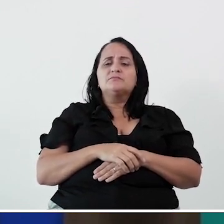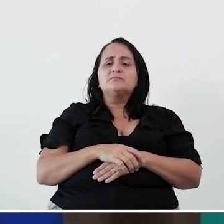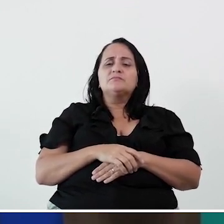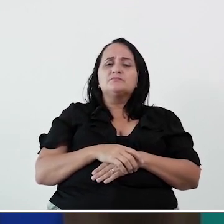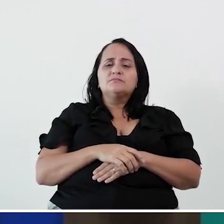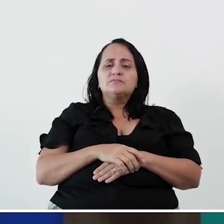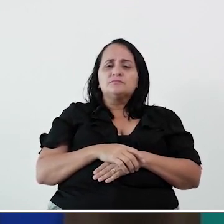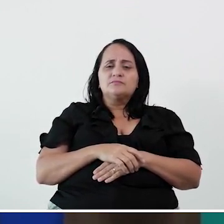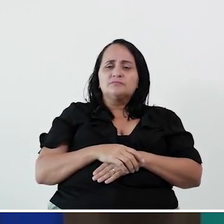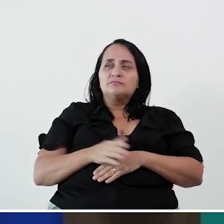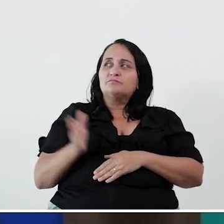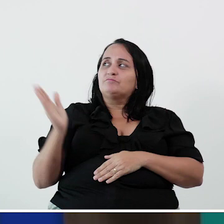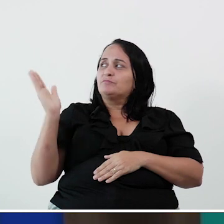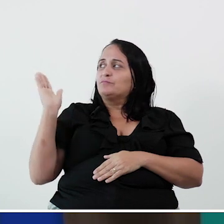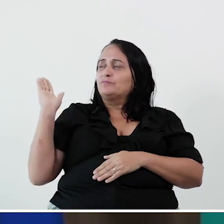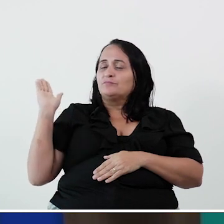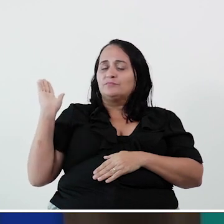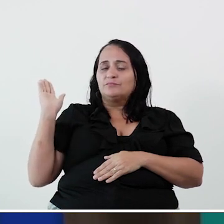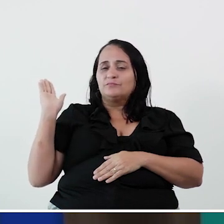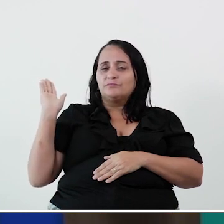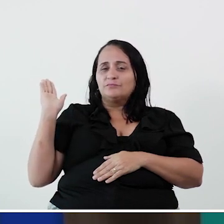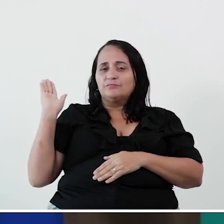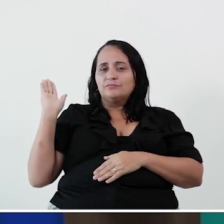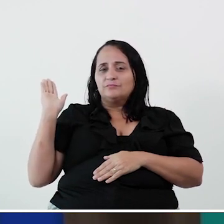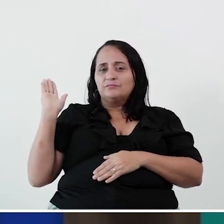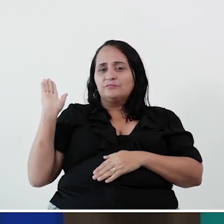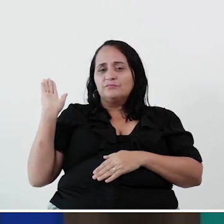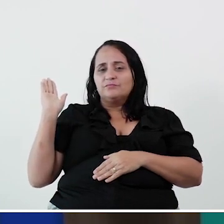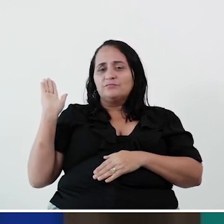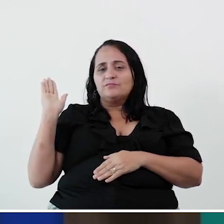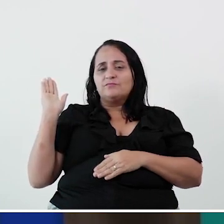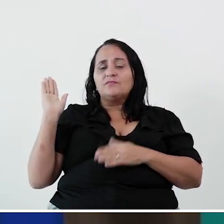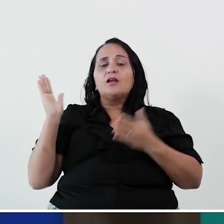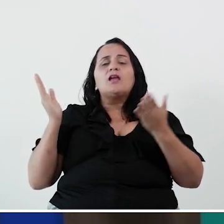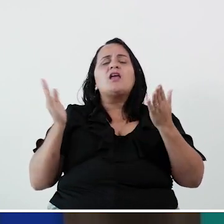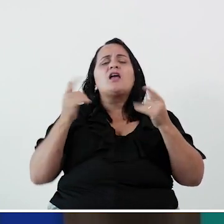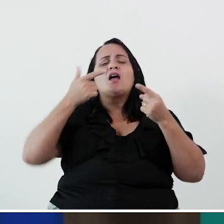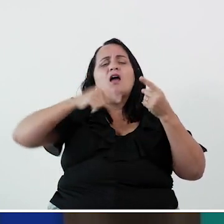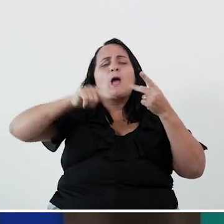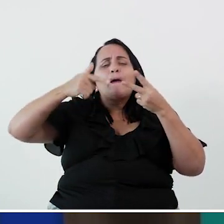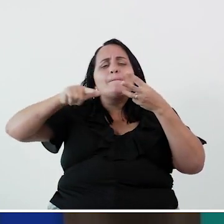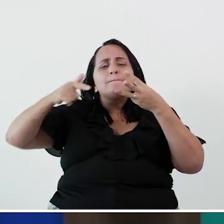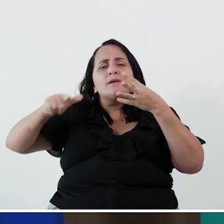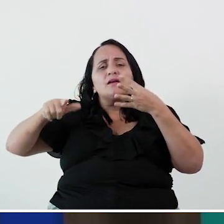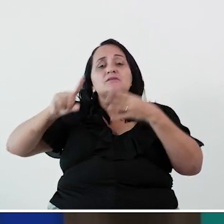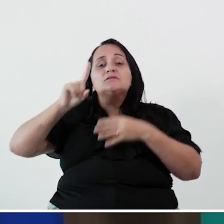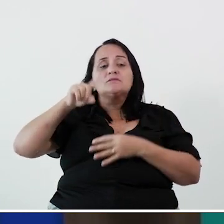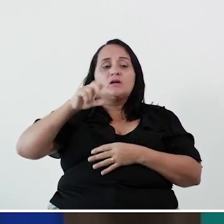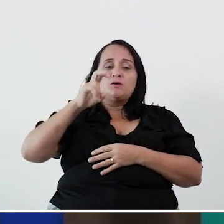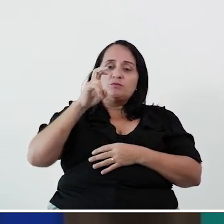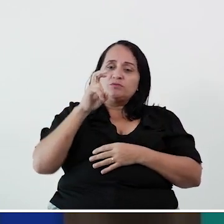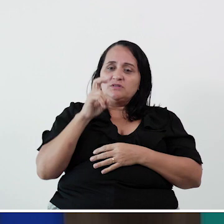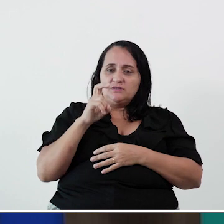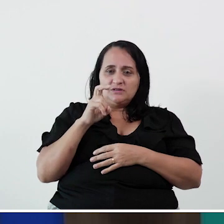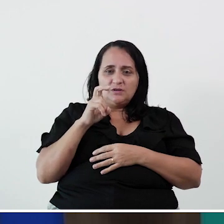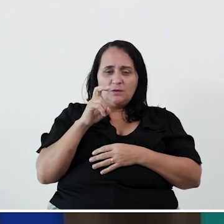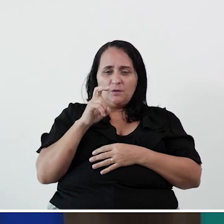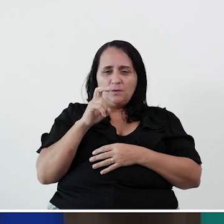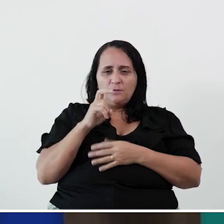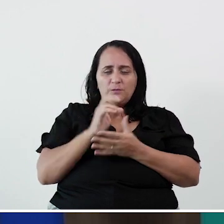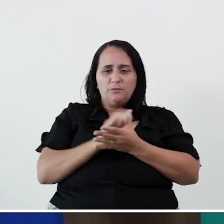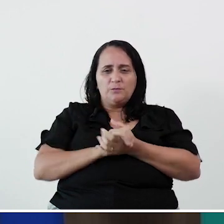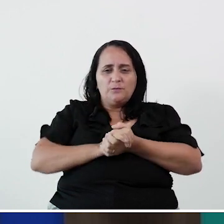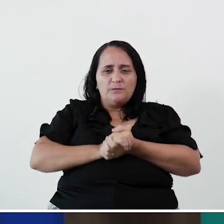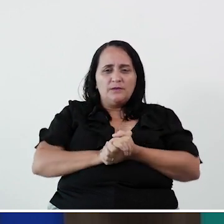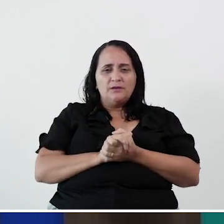2,1555. Quem é o período? O período é o número 5. Mas eu vou fazer diferente para você poder